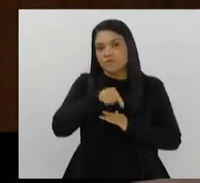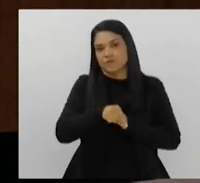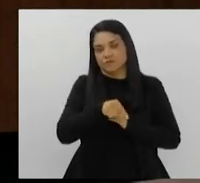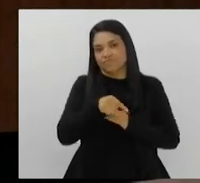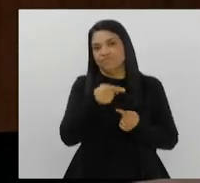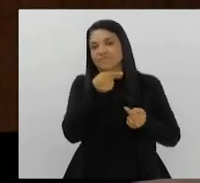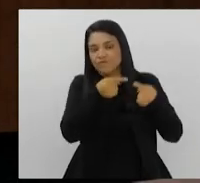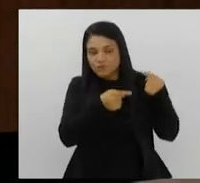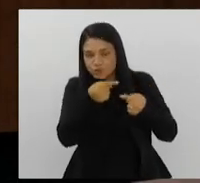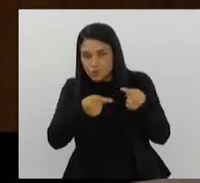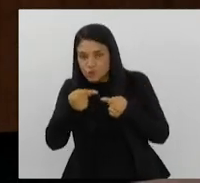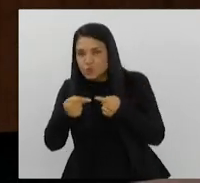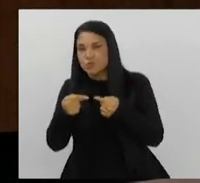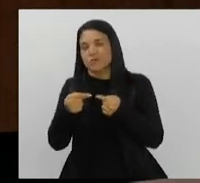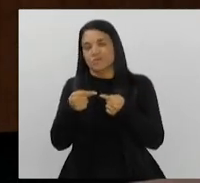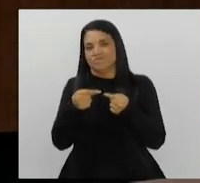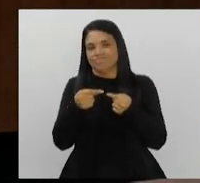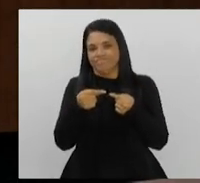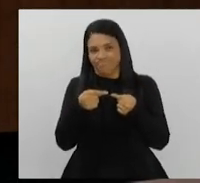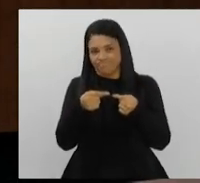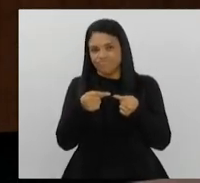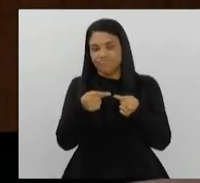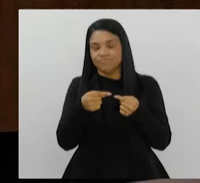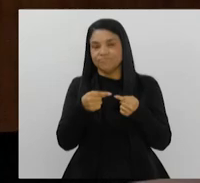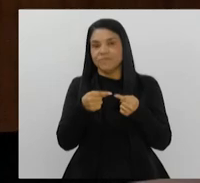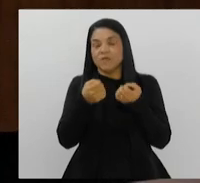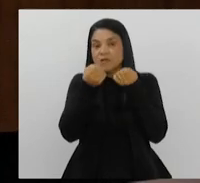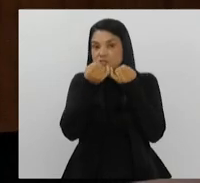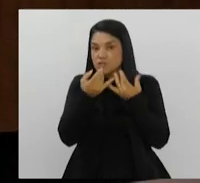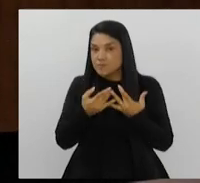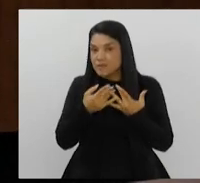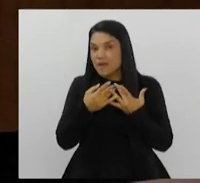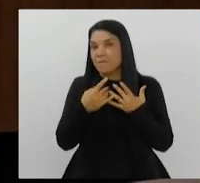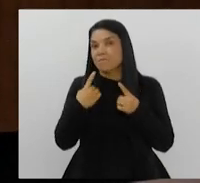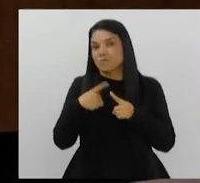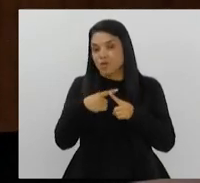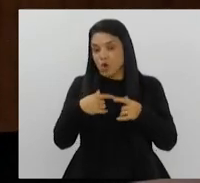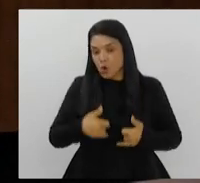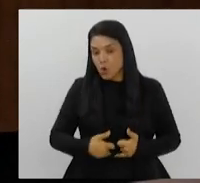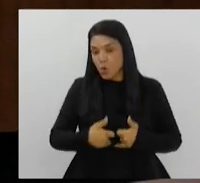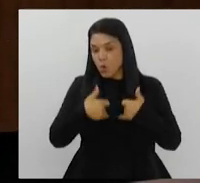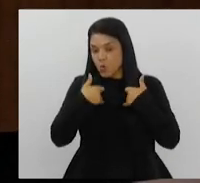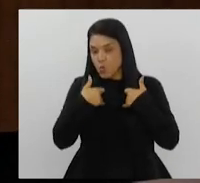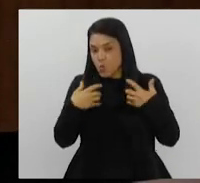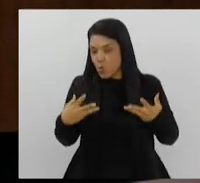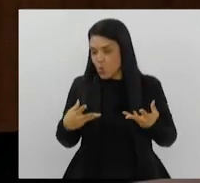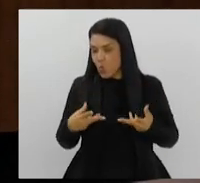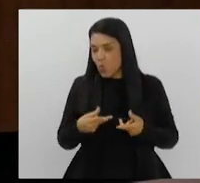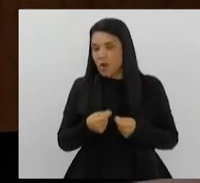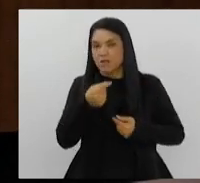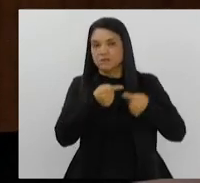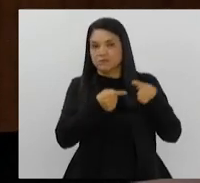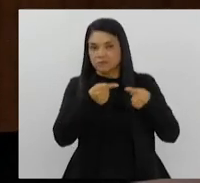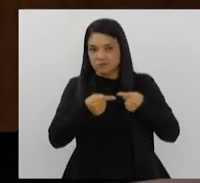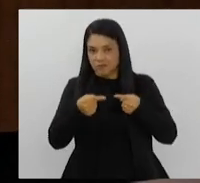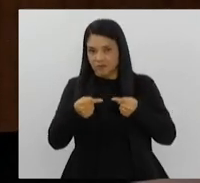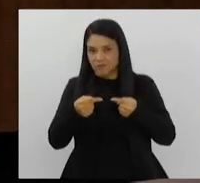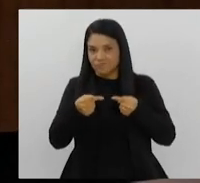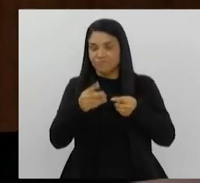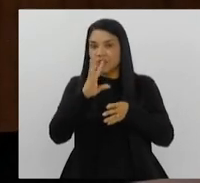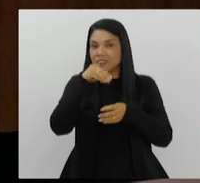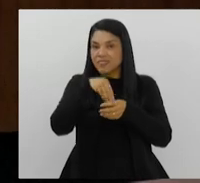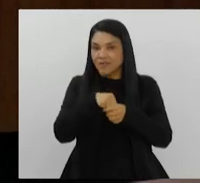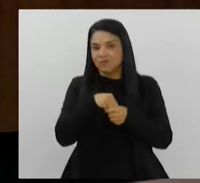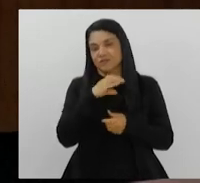intensa discussão. Quero dizer com isso, em primeiro lugar, que eu me orgulho da qualidade da discussão, disso ter acontecido no âmbito da CCJ,